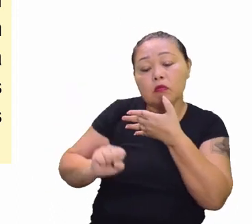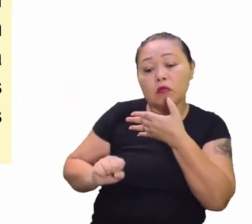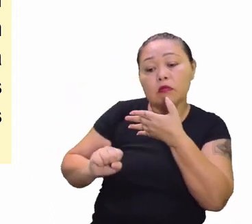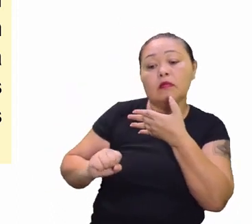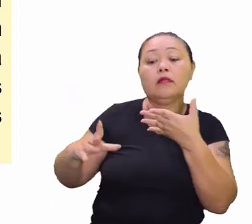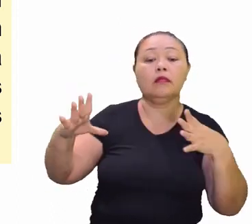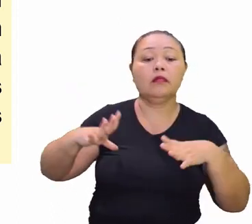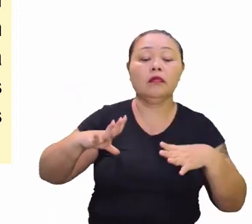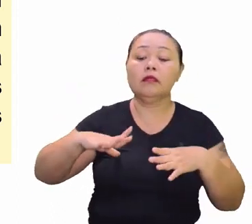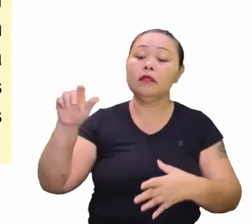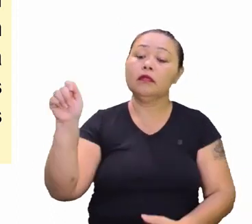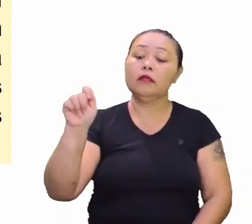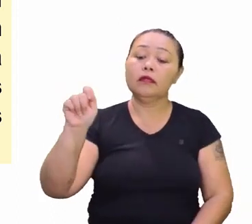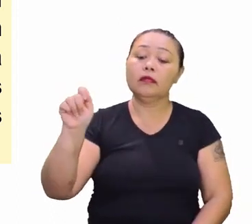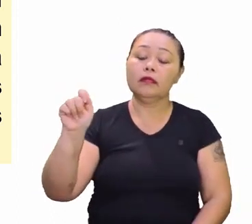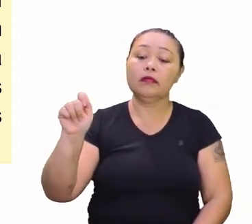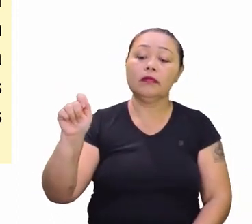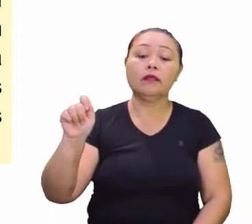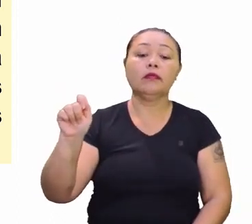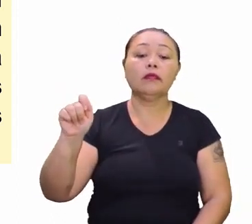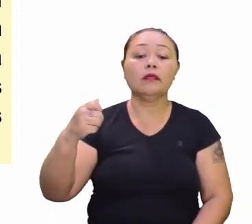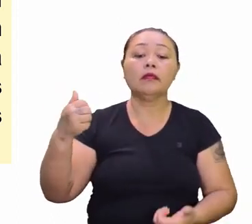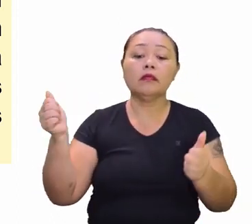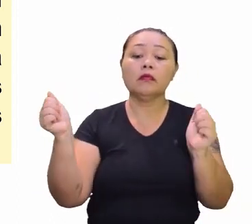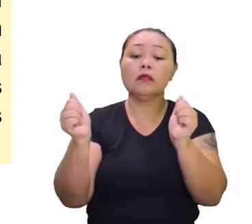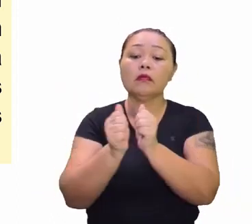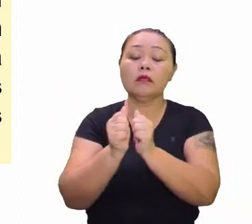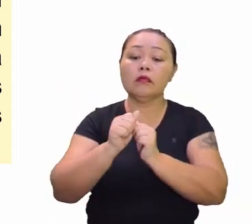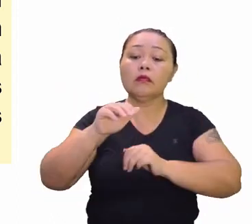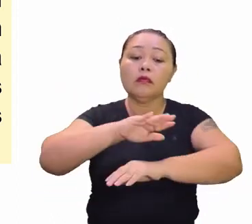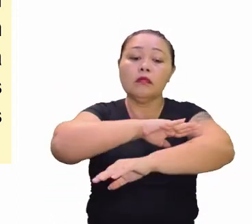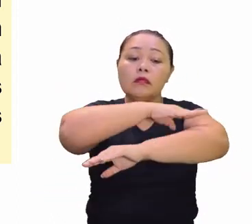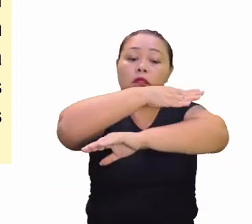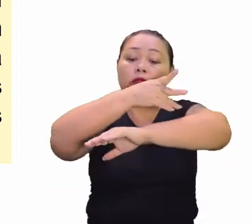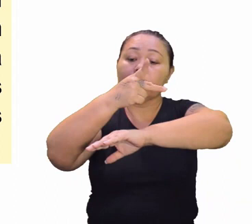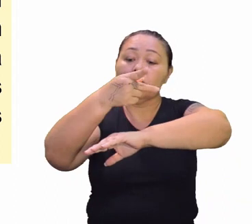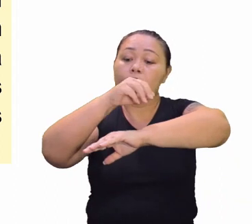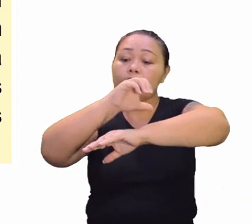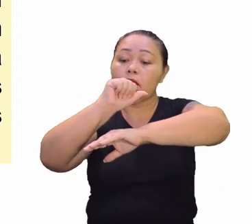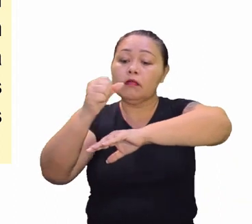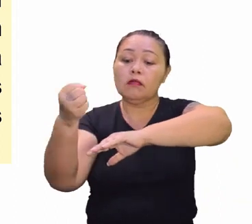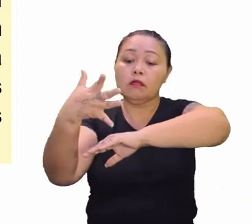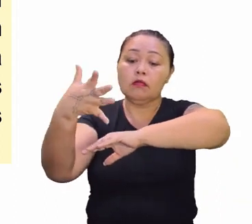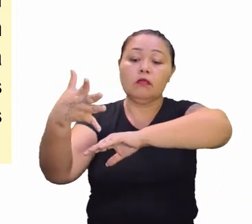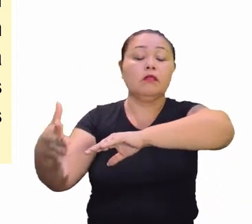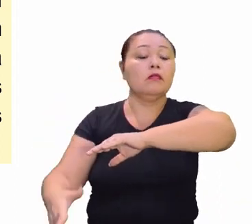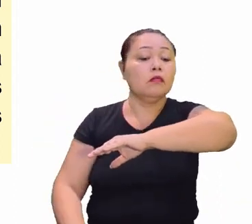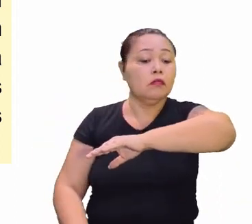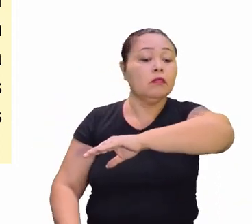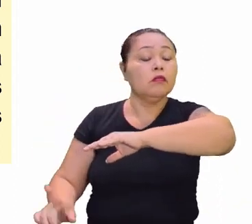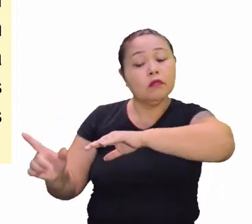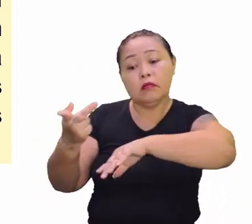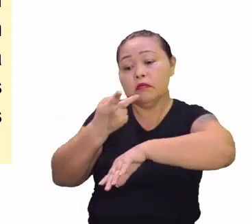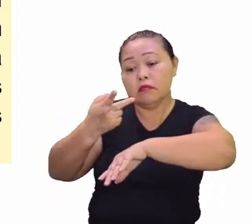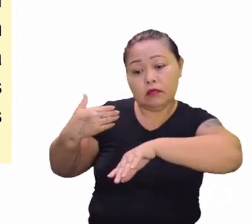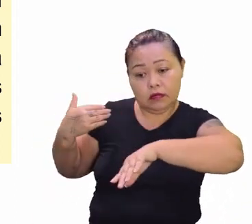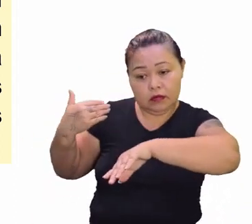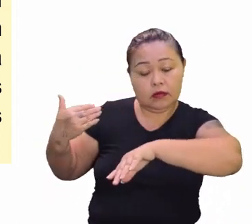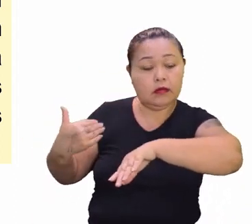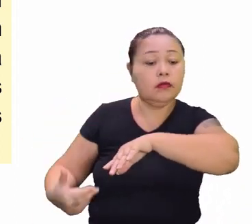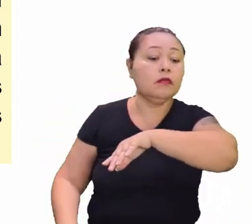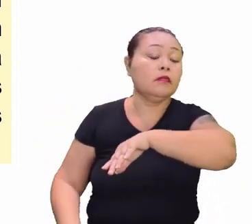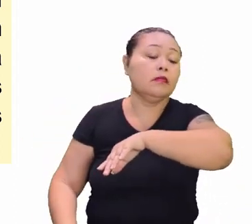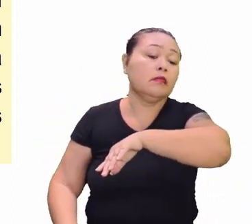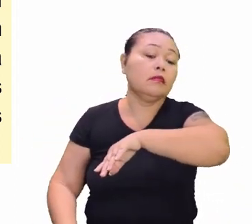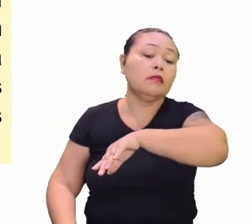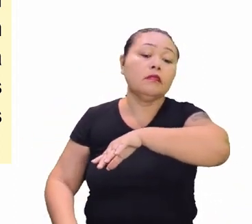a sul da cidade de Ariquemes, junto às escarpas da Serra dos Pacaás Novos, como falamos